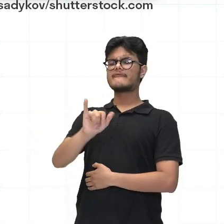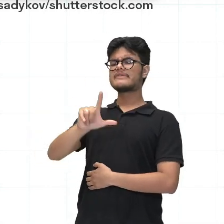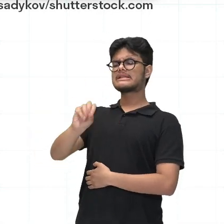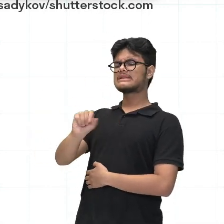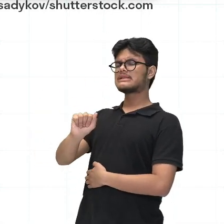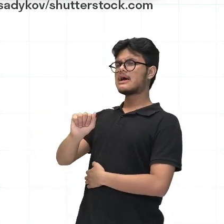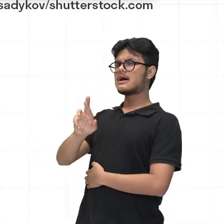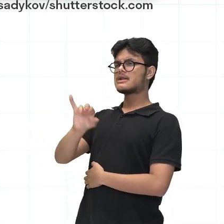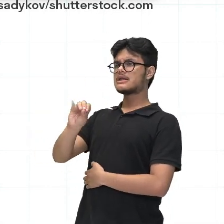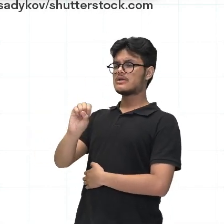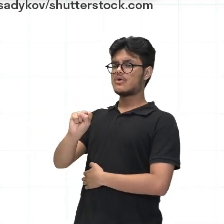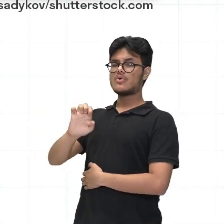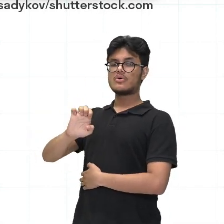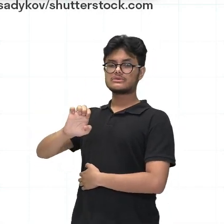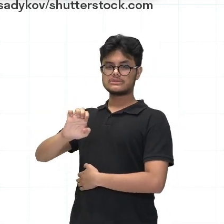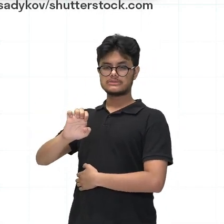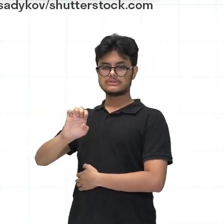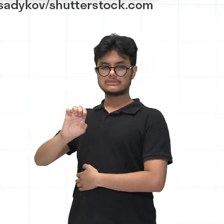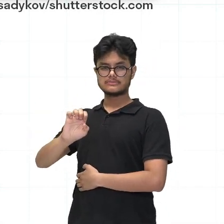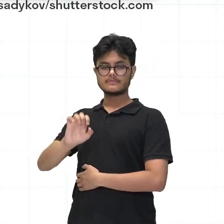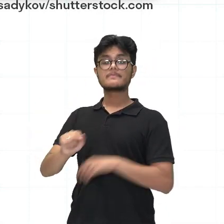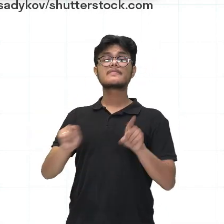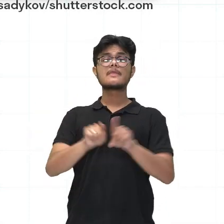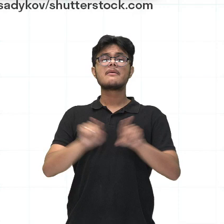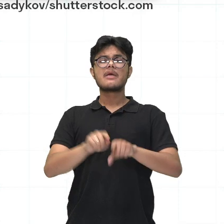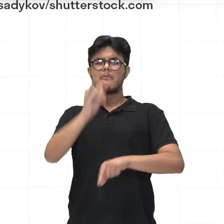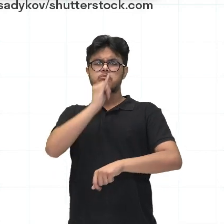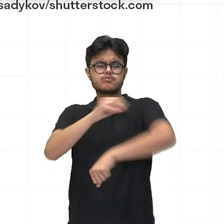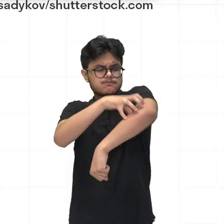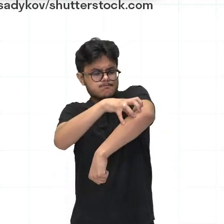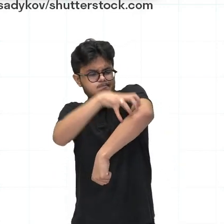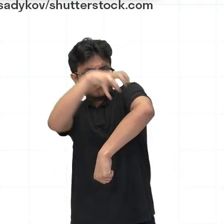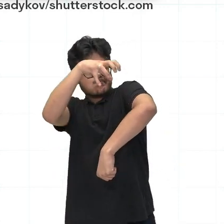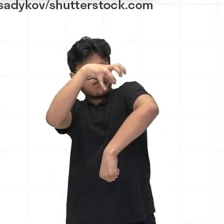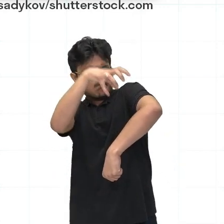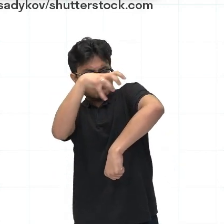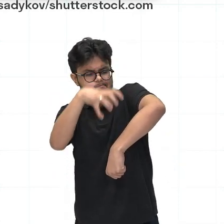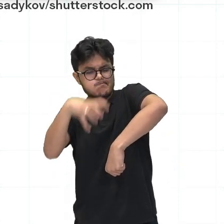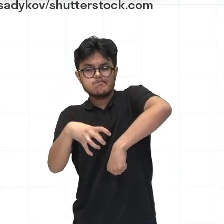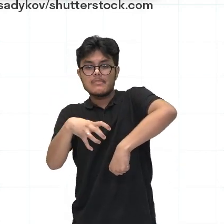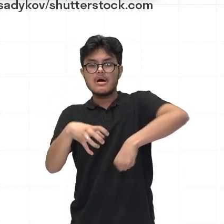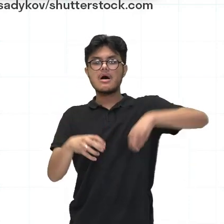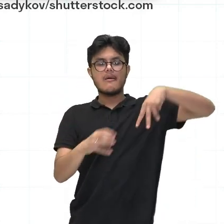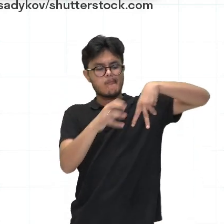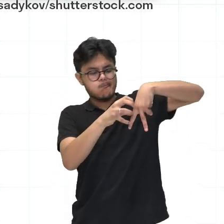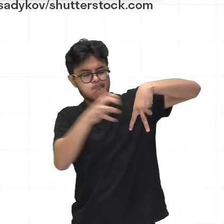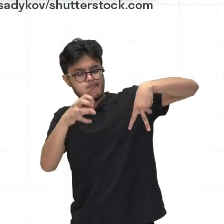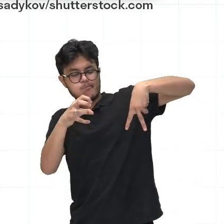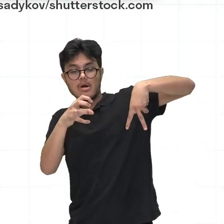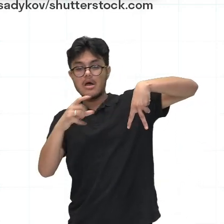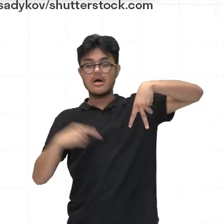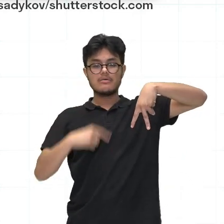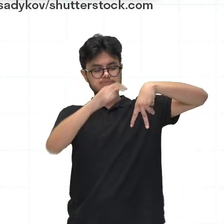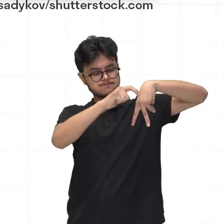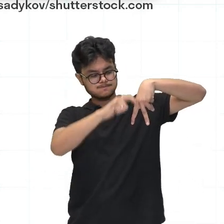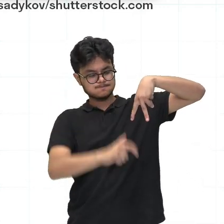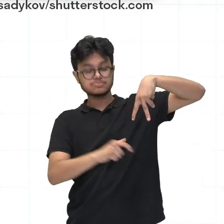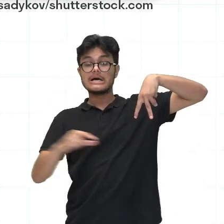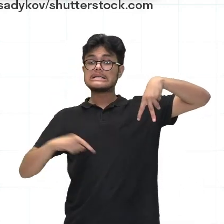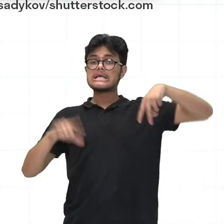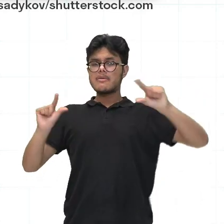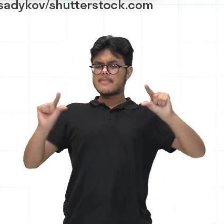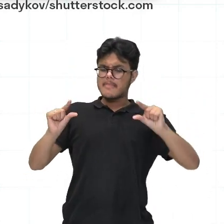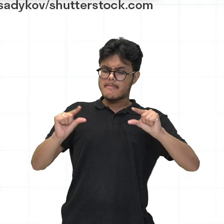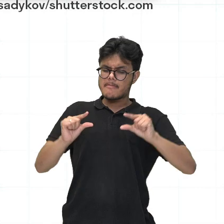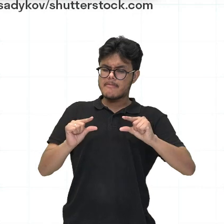também é chamada de elefantíase. E aqui também nós temos um parasita